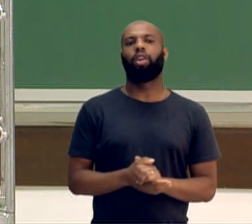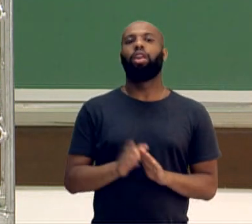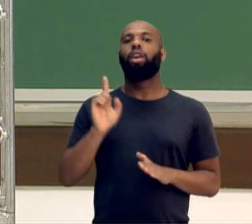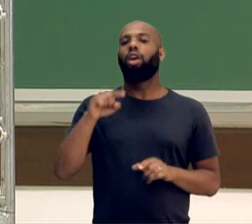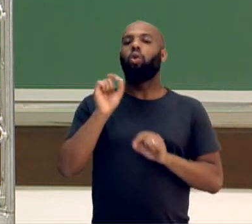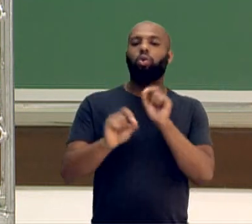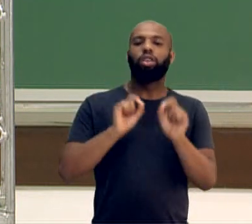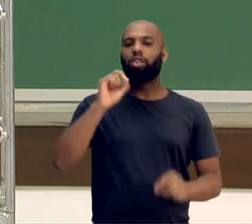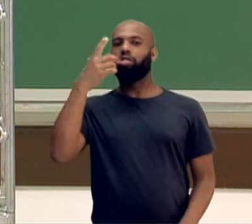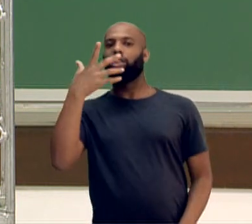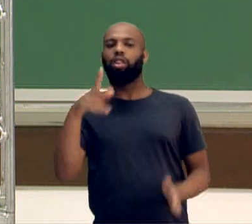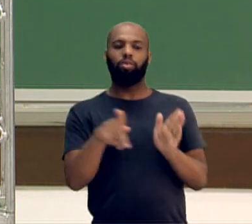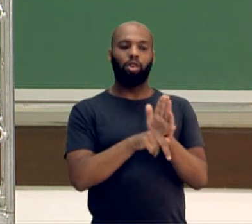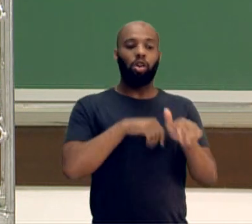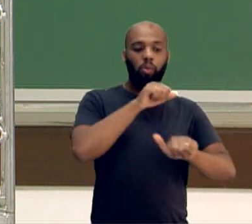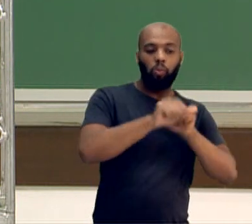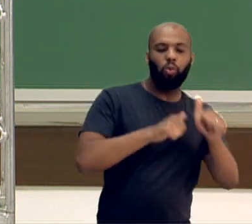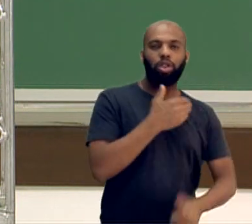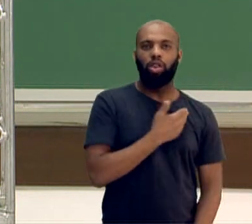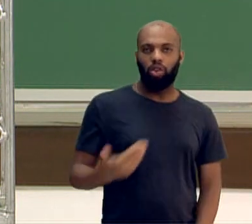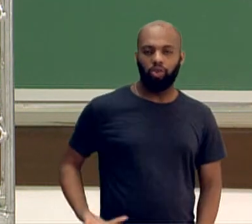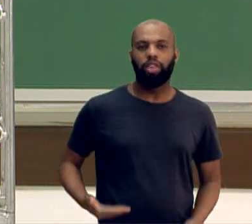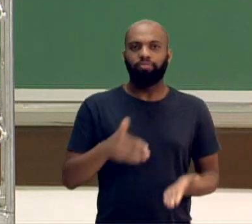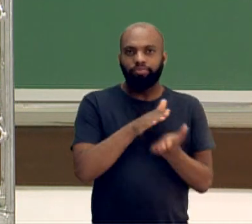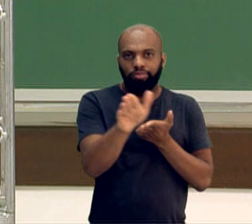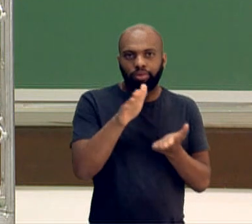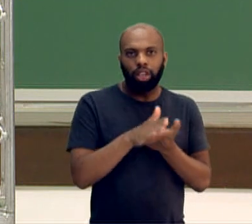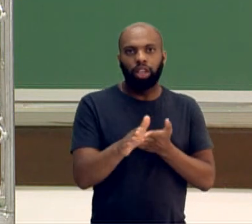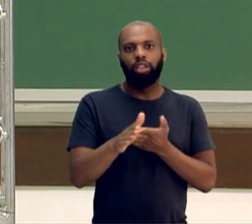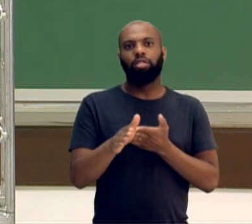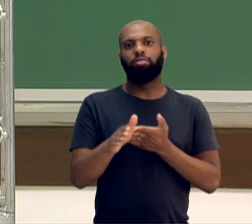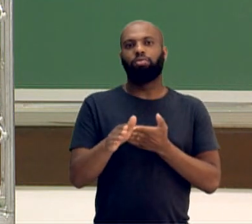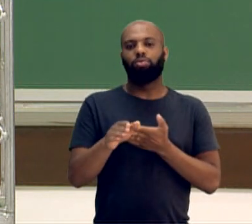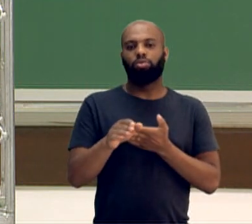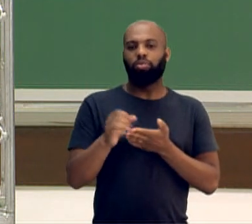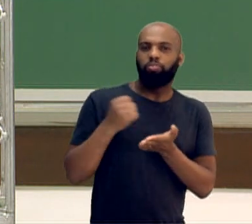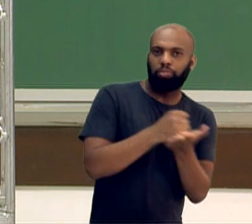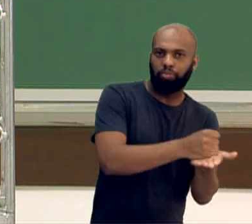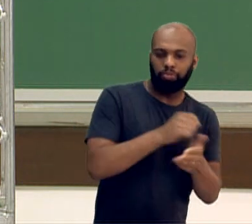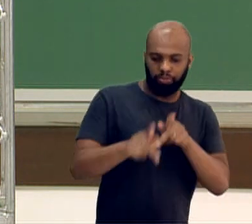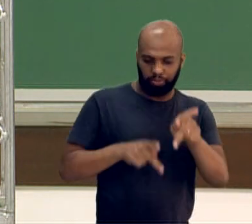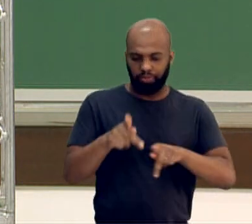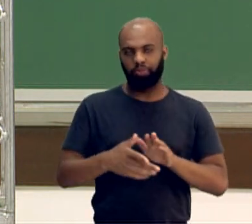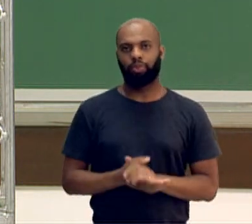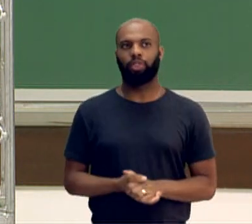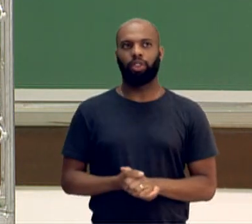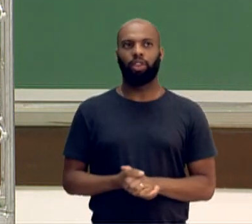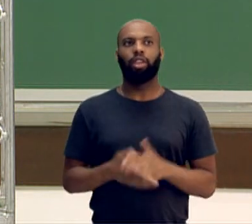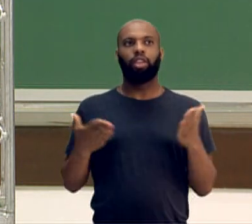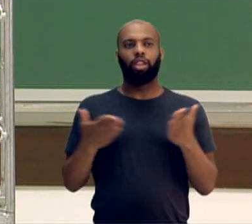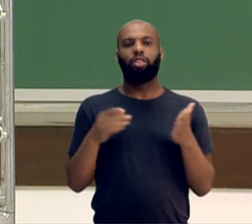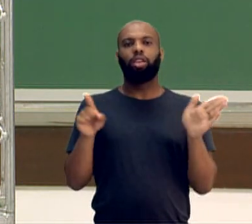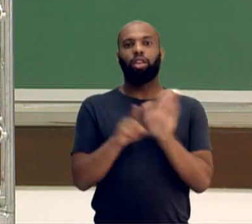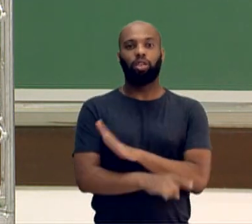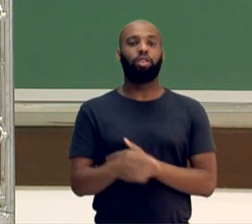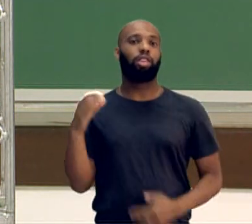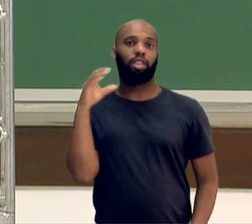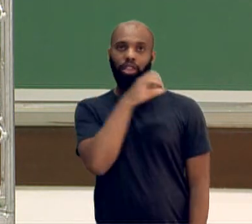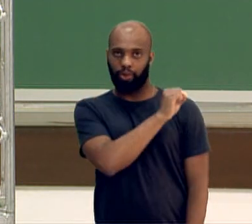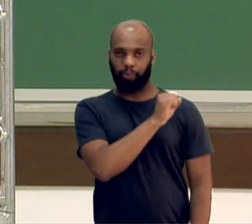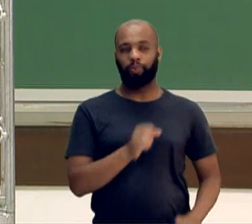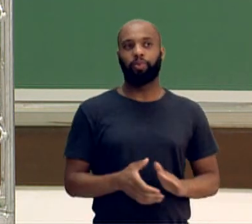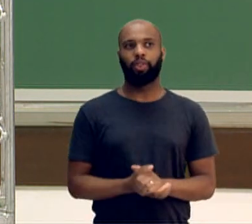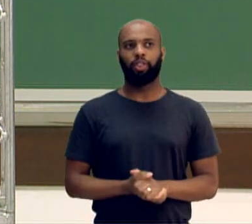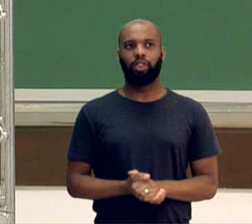país para o outro, às vezes, de mudança de Estado, os gastos públicos. Maravilha? Vem comigo aqui, pessoal. Vamos responder, então, agora, rapidamente